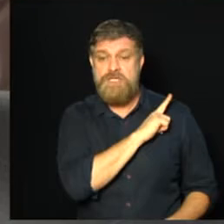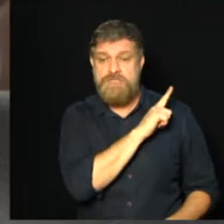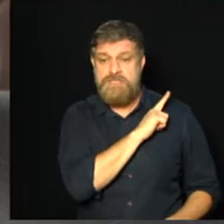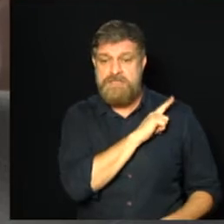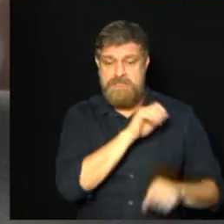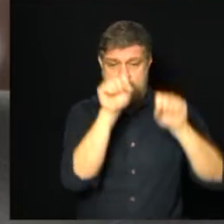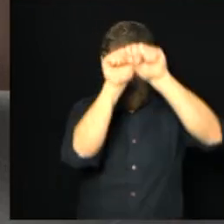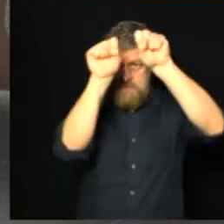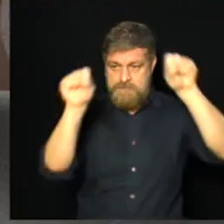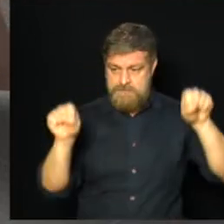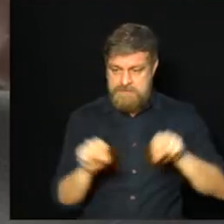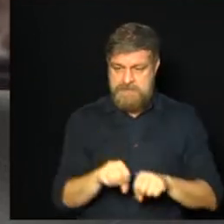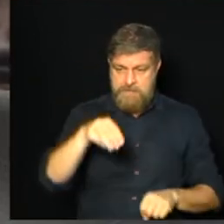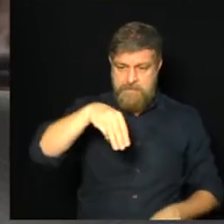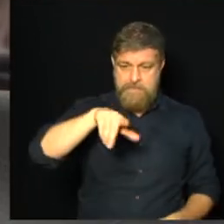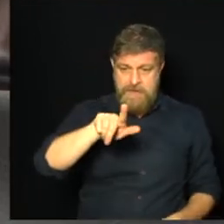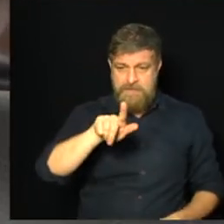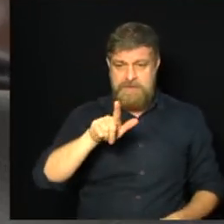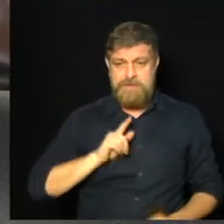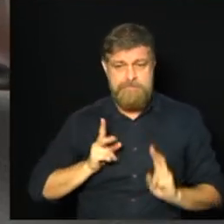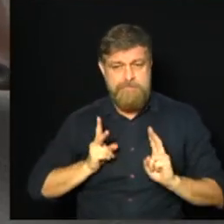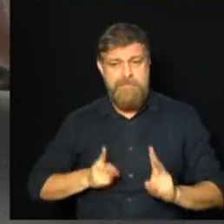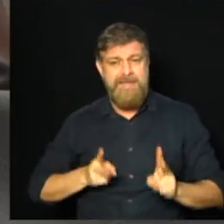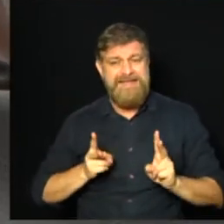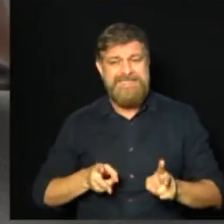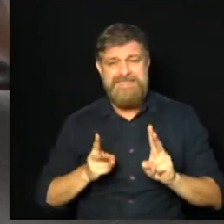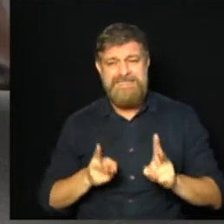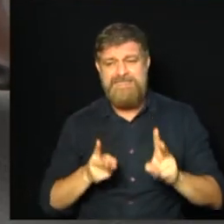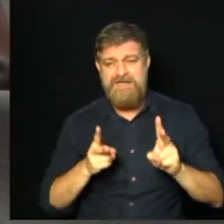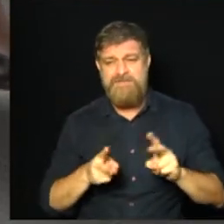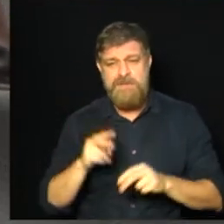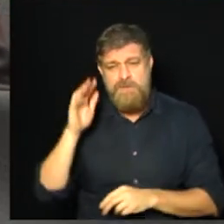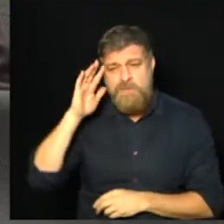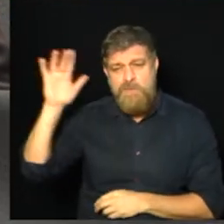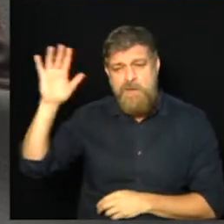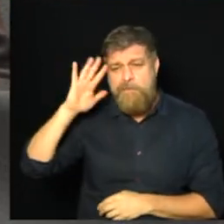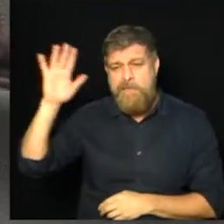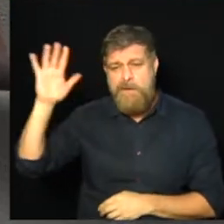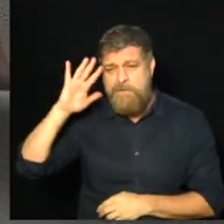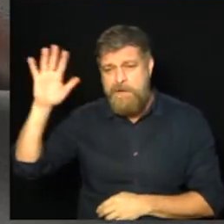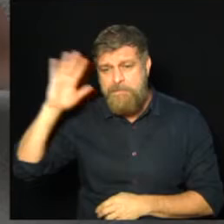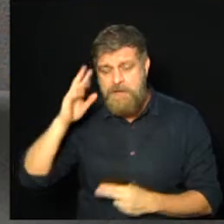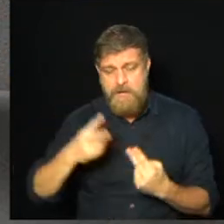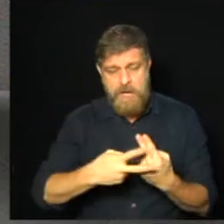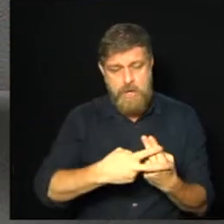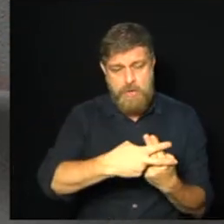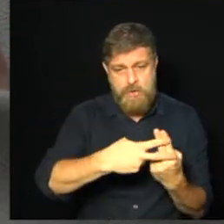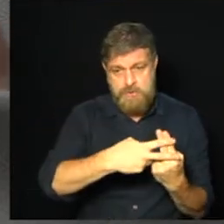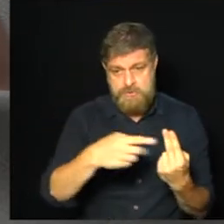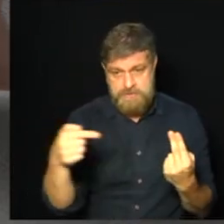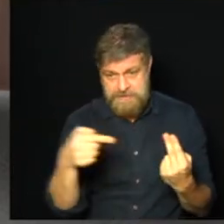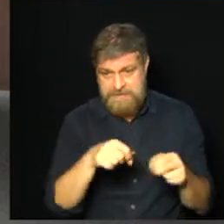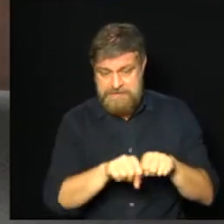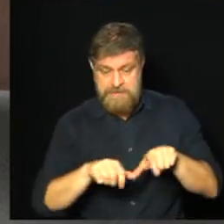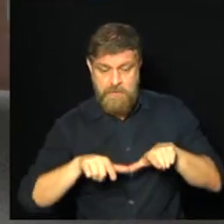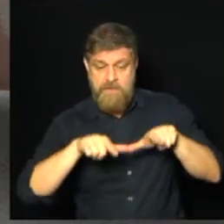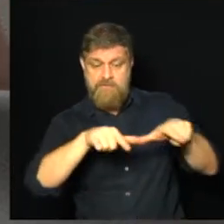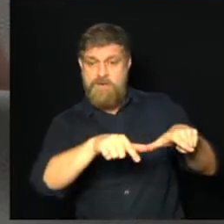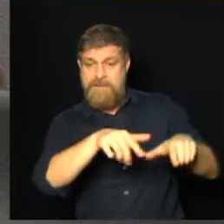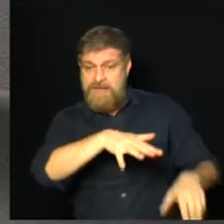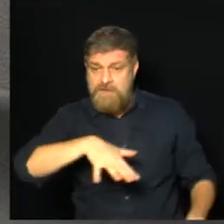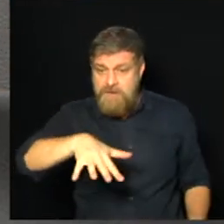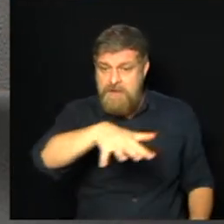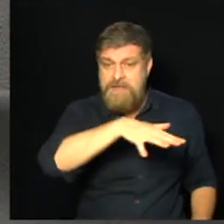Gatti, preservando a filosofia, a integridade do SUS, que são formados no Sistema Único de